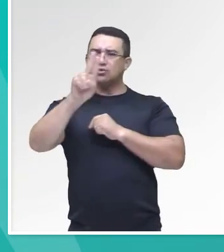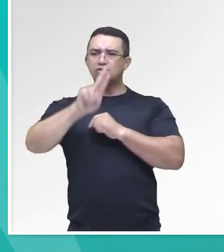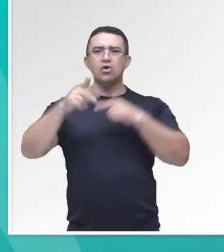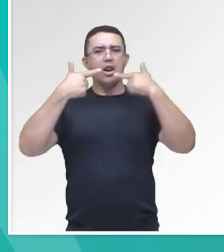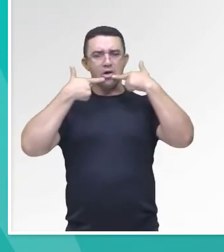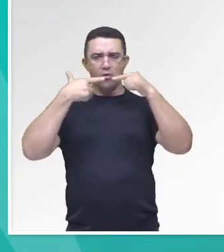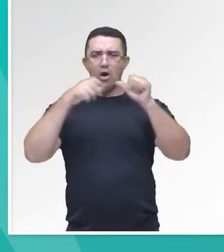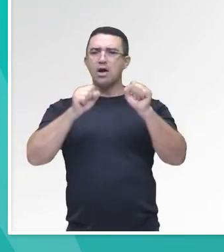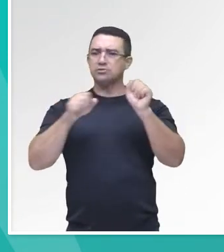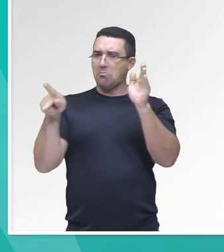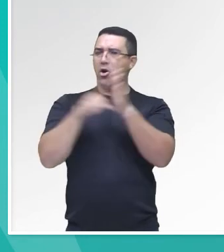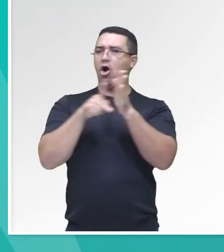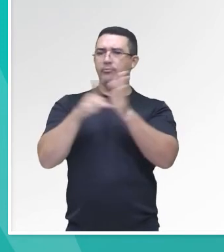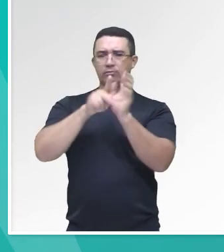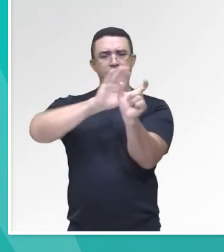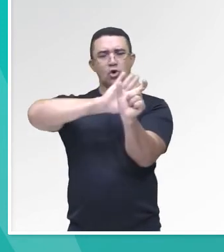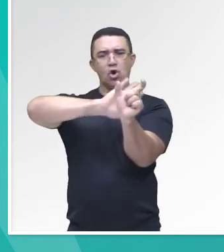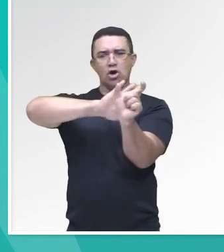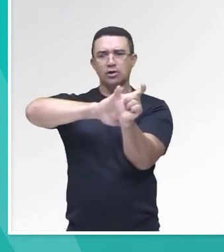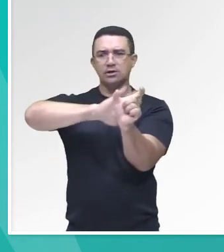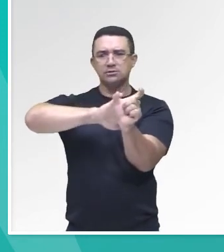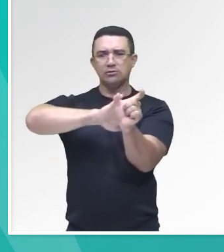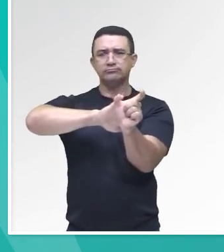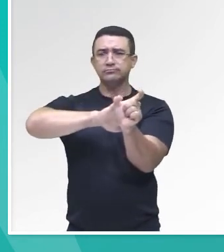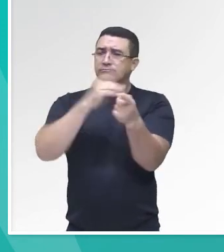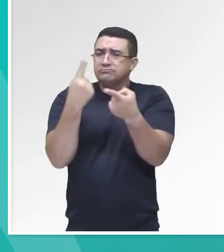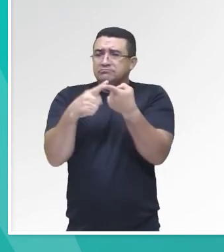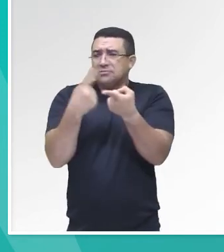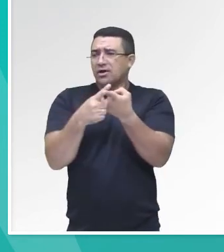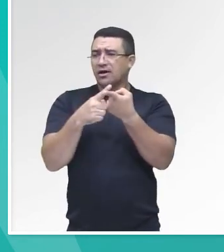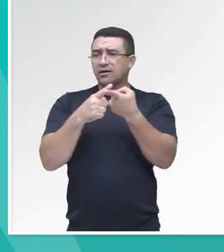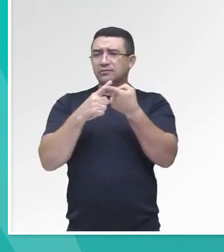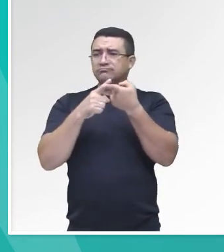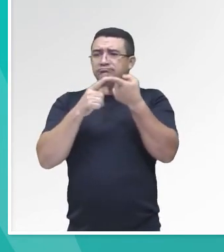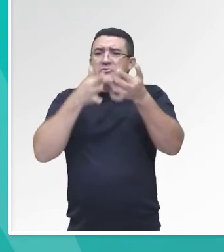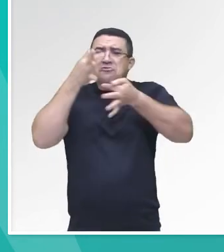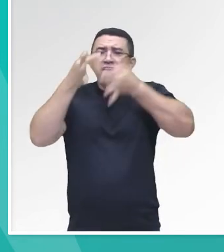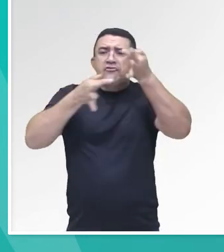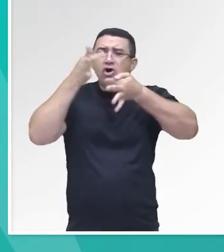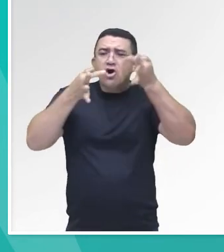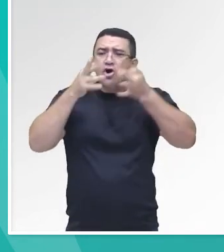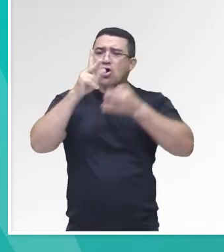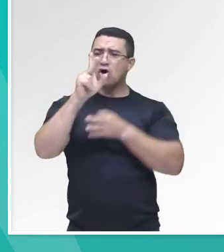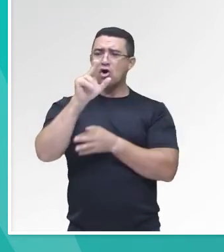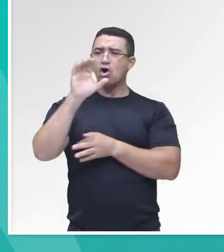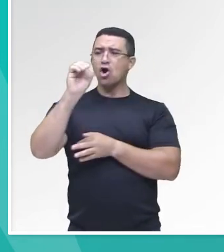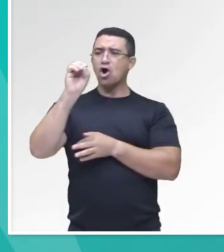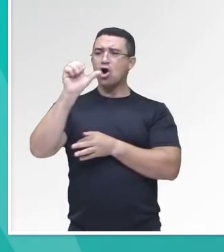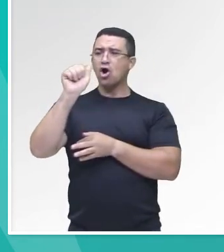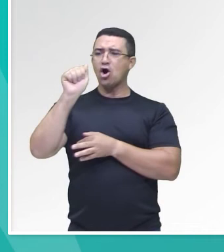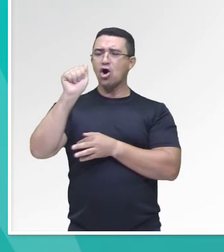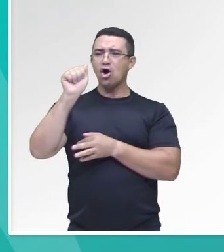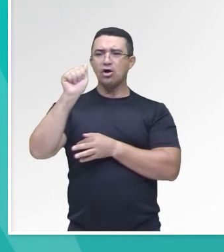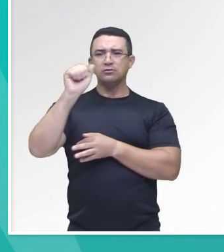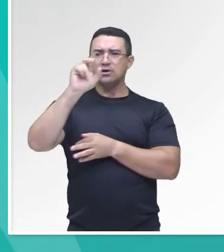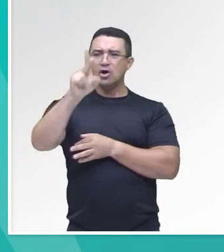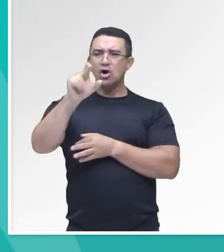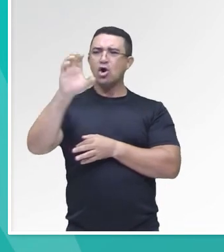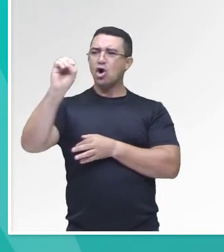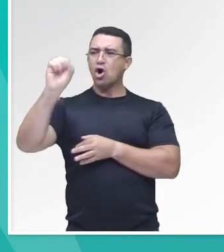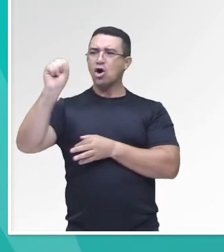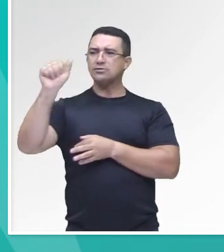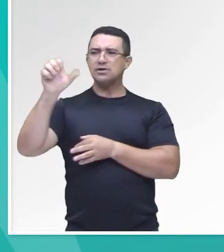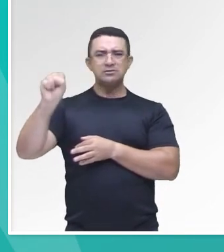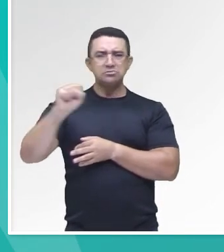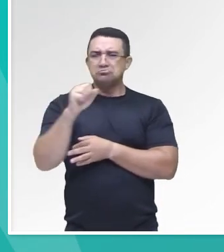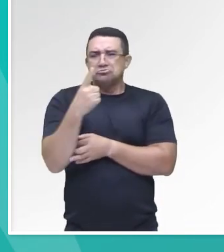conotativa, né? Por quê? Porque as rosas não choram, não é verdade? Então, o que ele quer